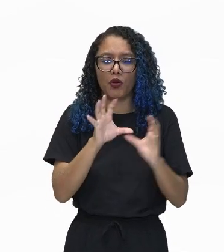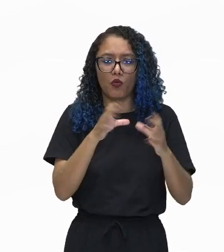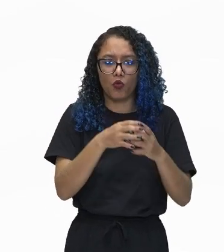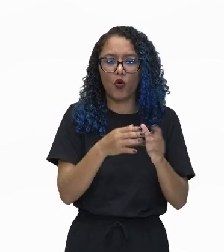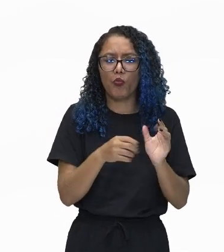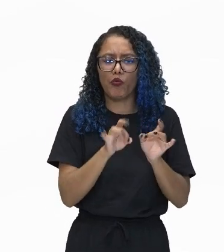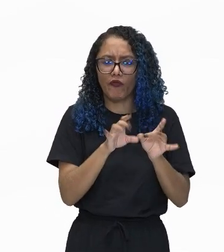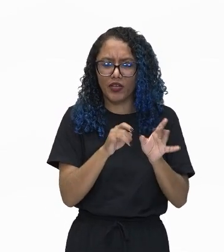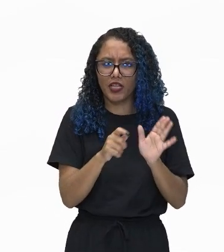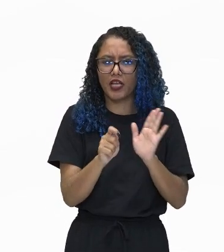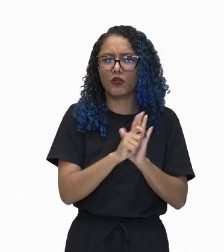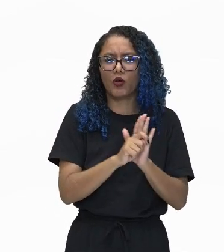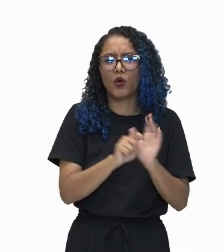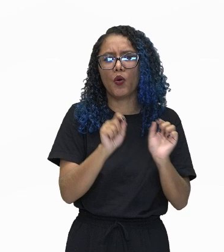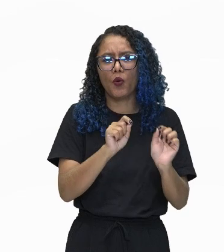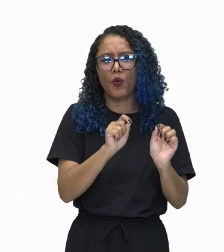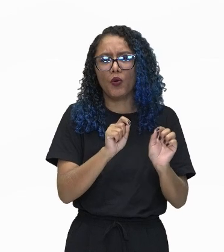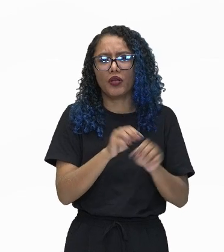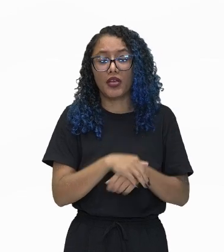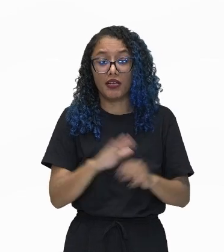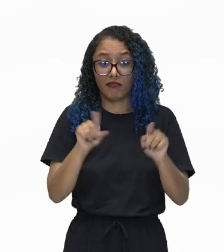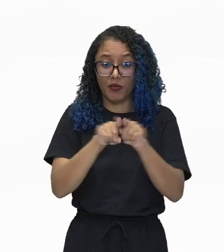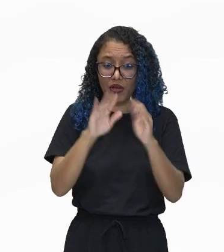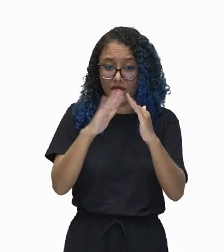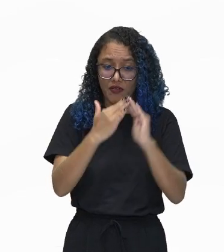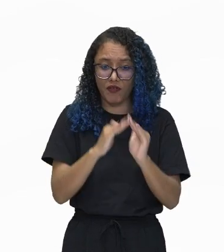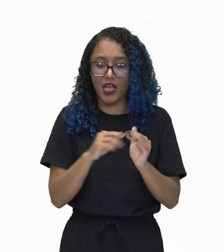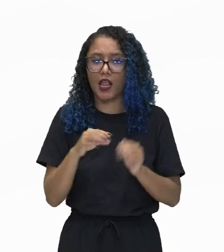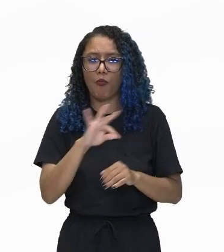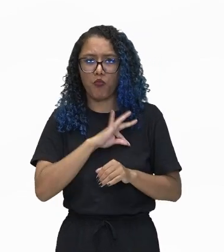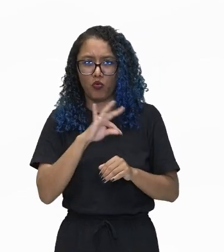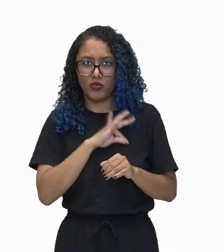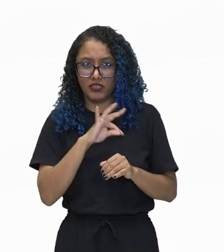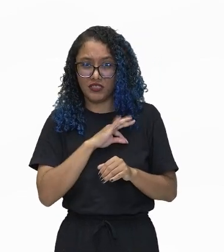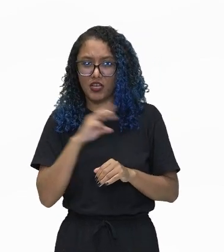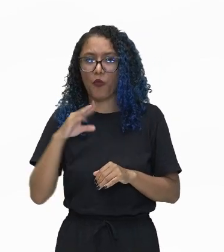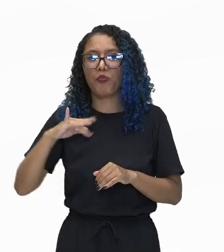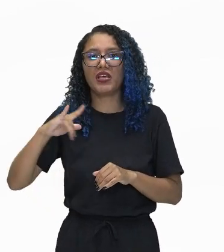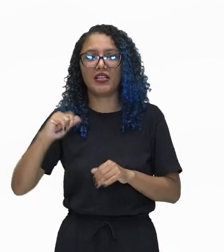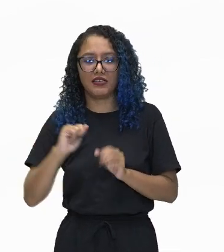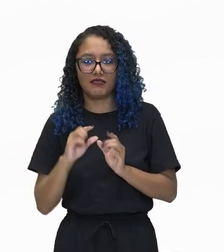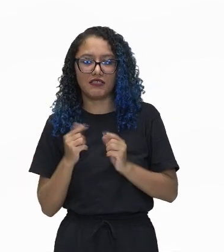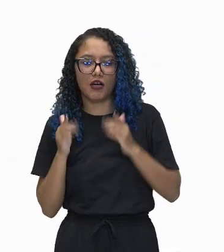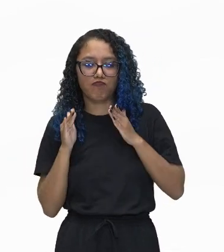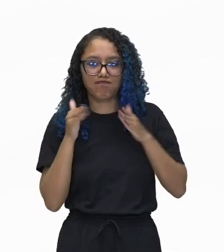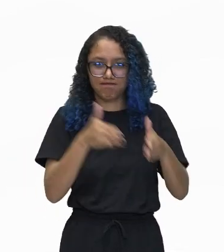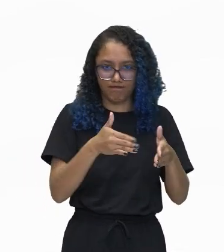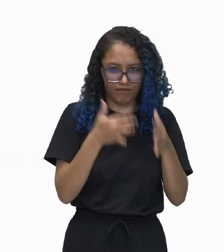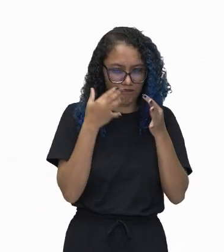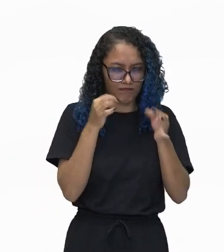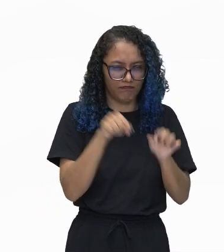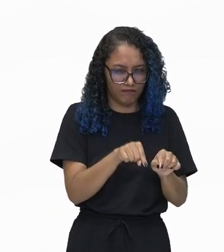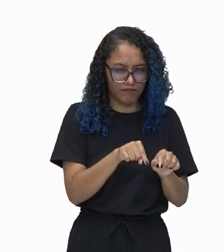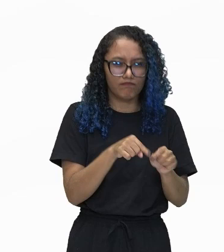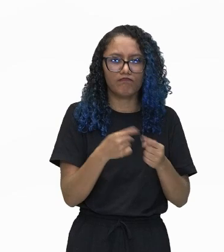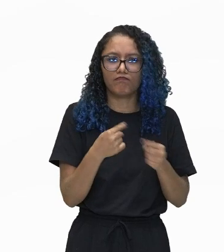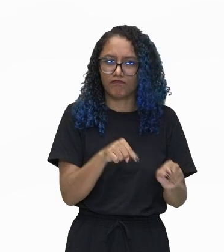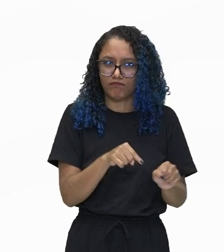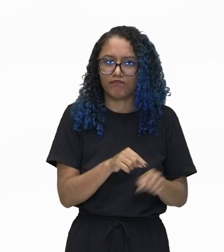favelas são alvos de milícias formadas por policiais. Trago então para vocês agora, né, sobre roubos